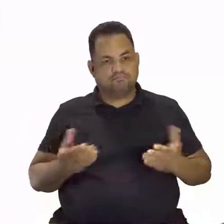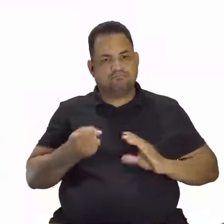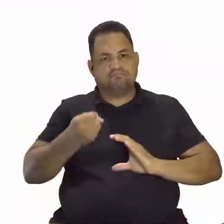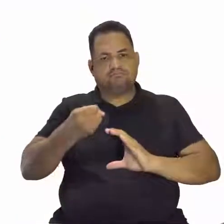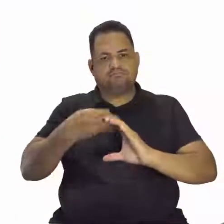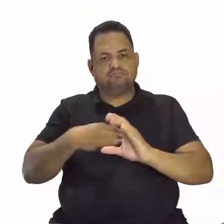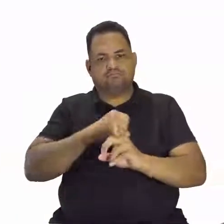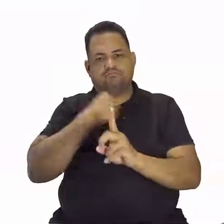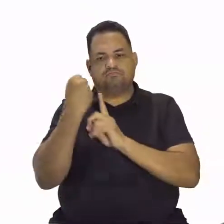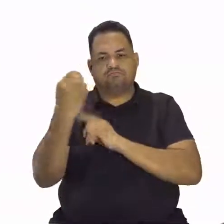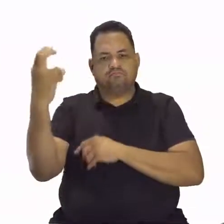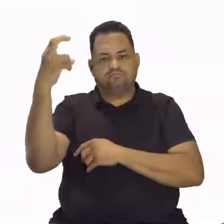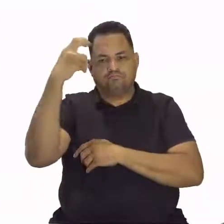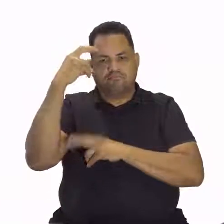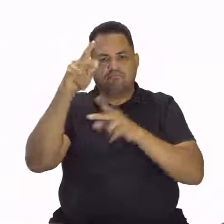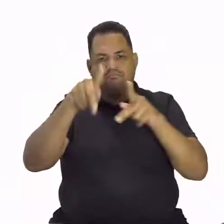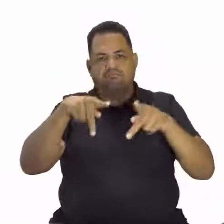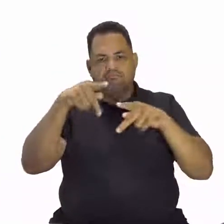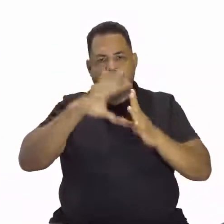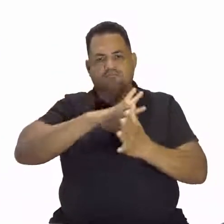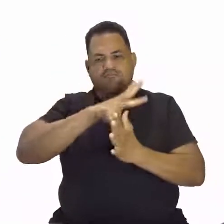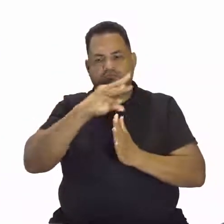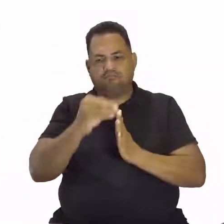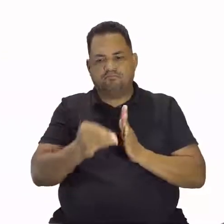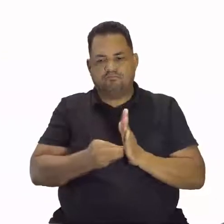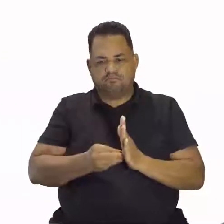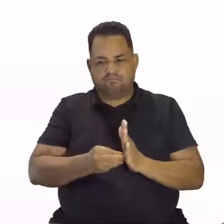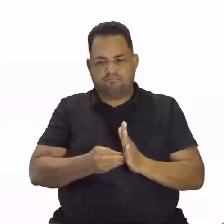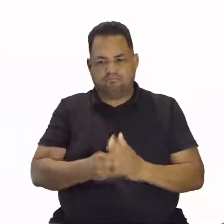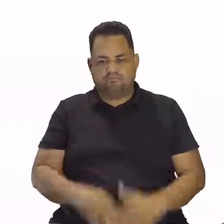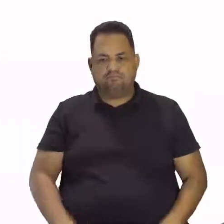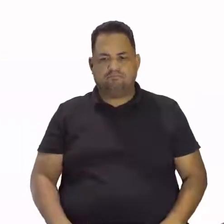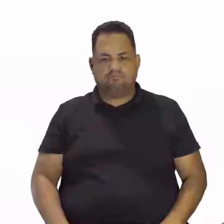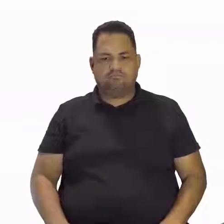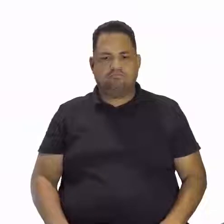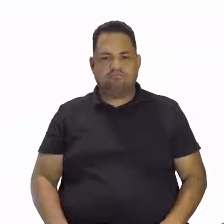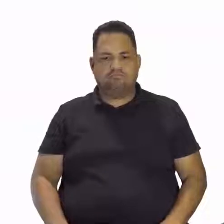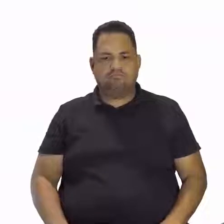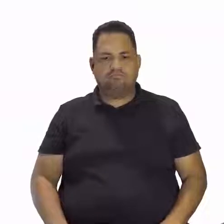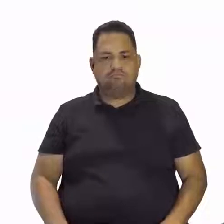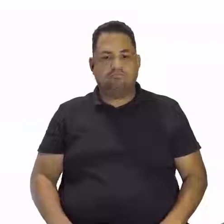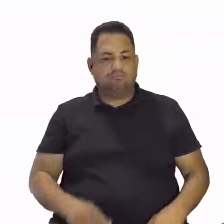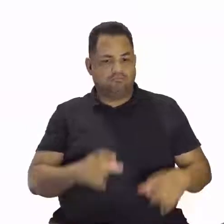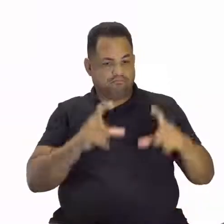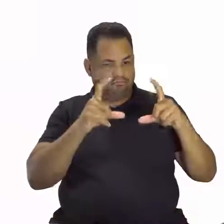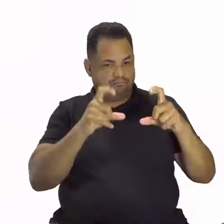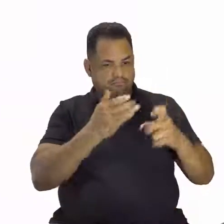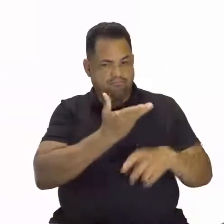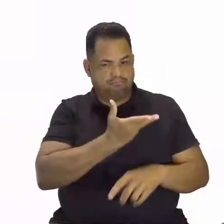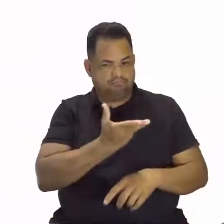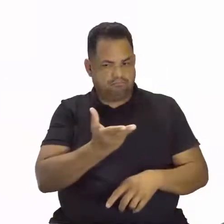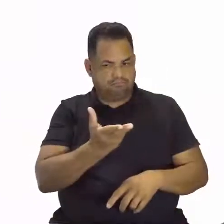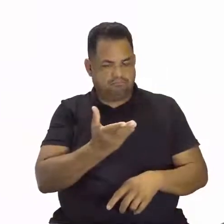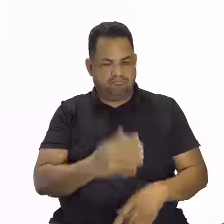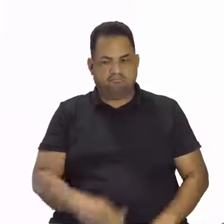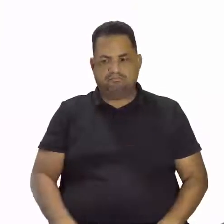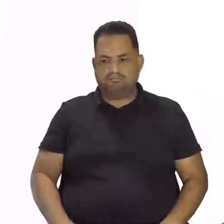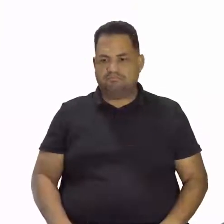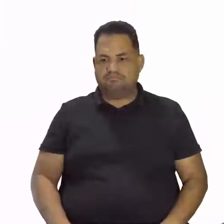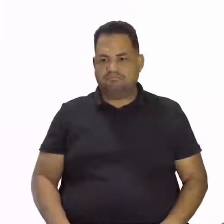características socioculturais das populações amazônicas, né? Aqui é uma foto que eu creio que